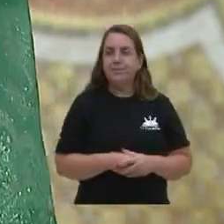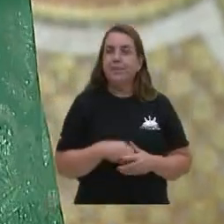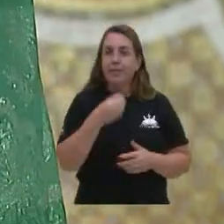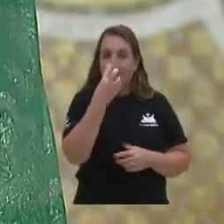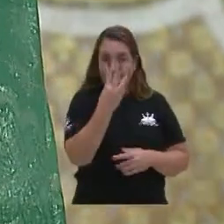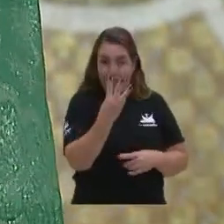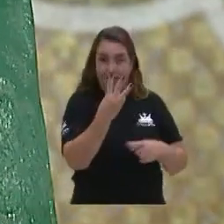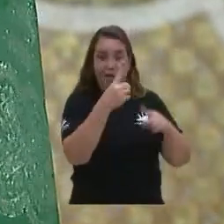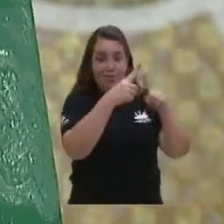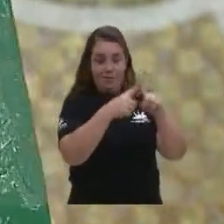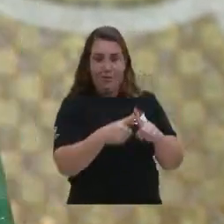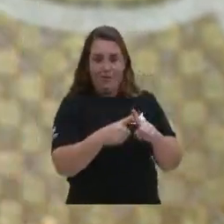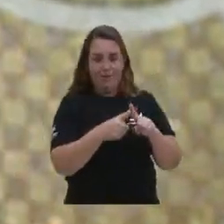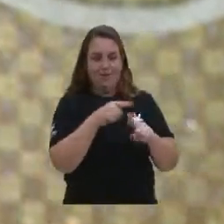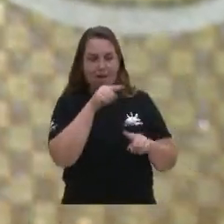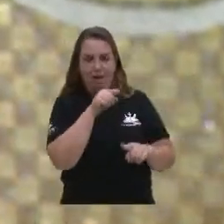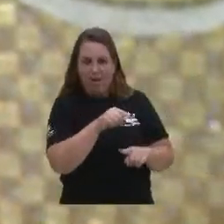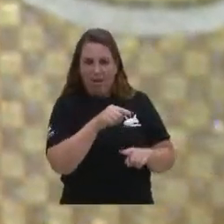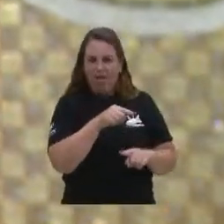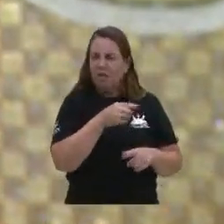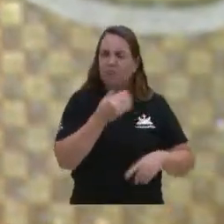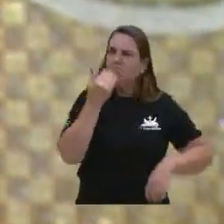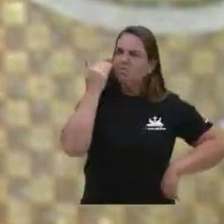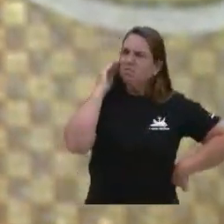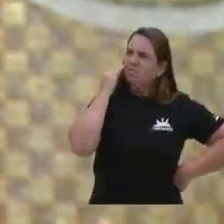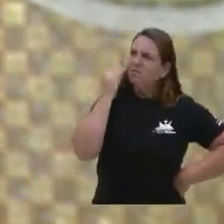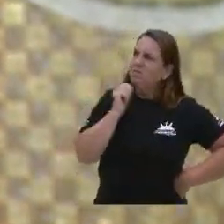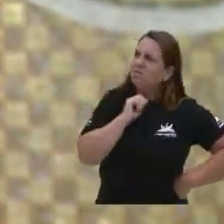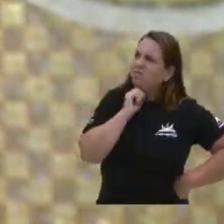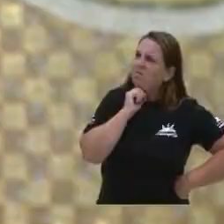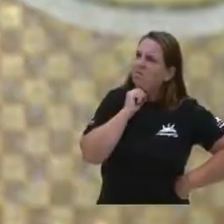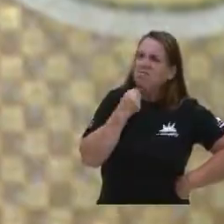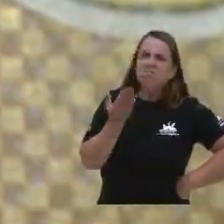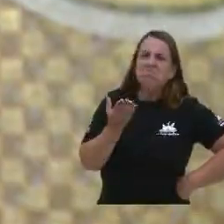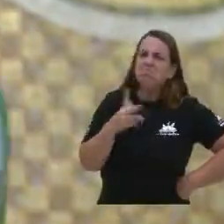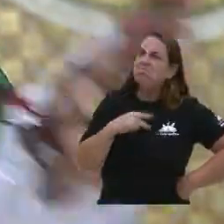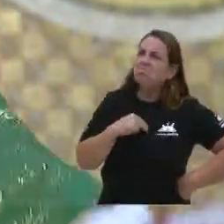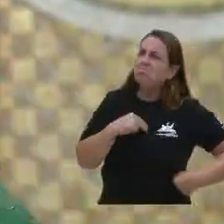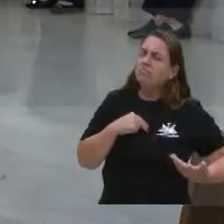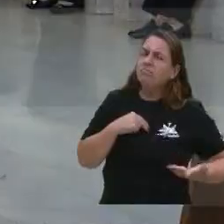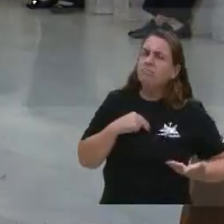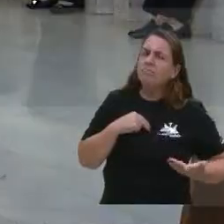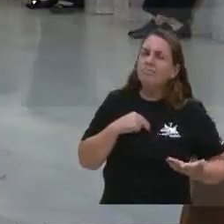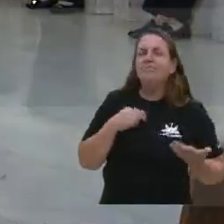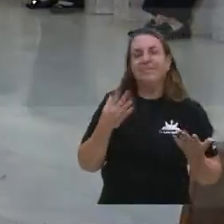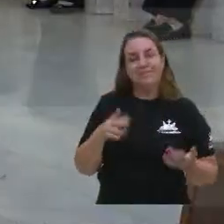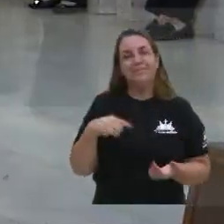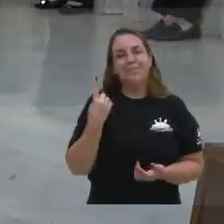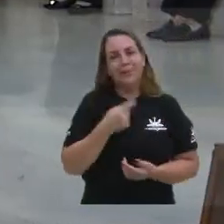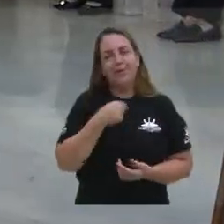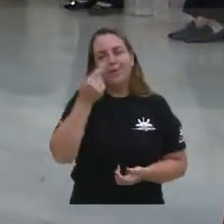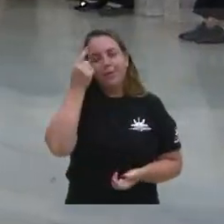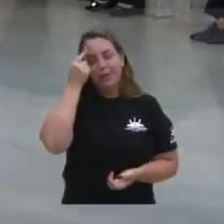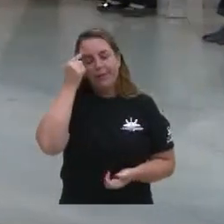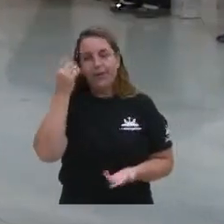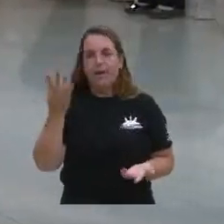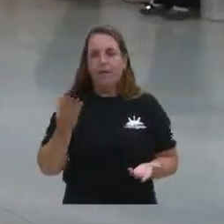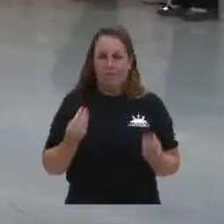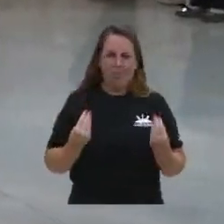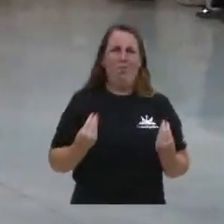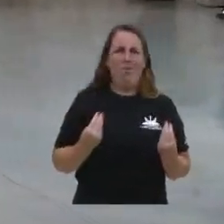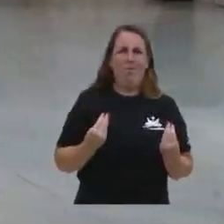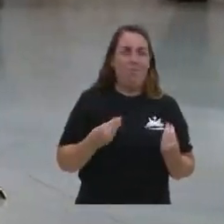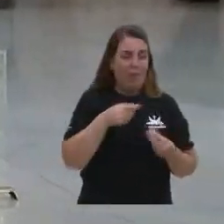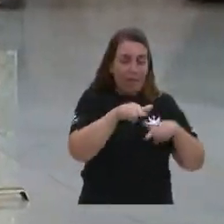três vezes ele não identificou a voz. Aí você poderia se perguntar, mas como?